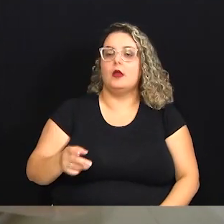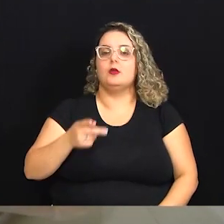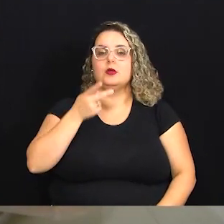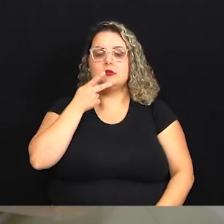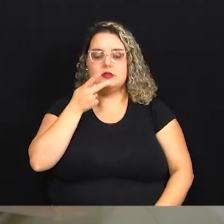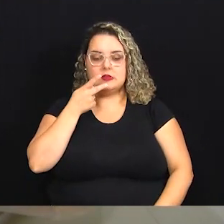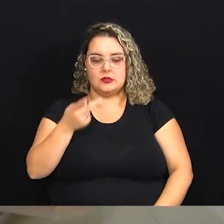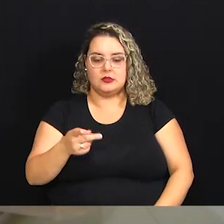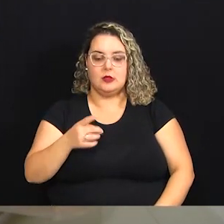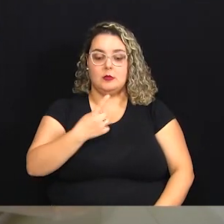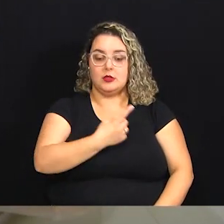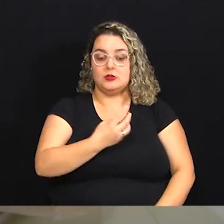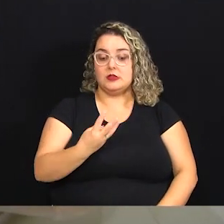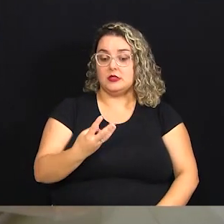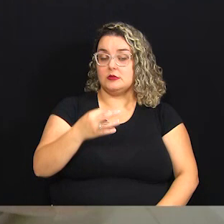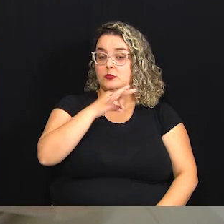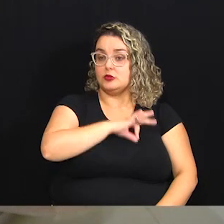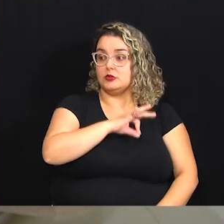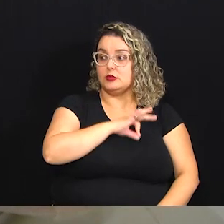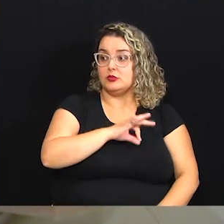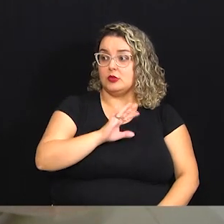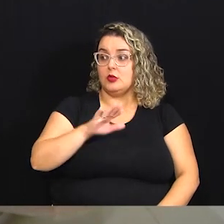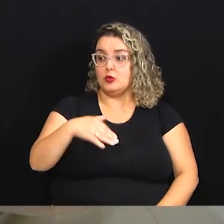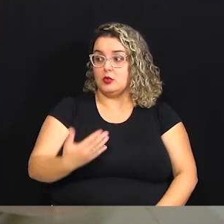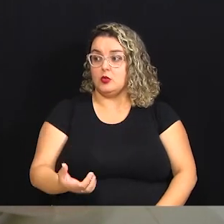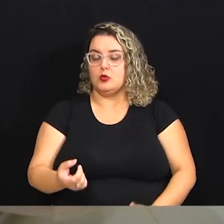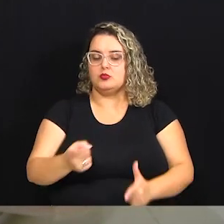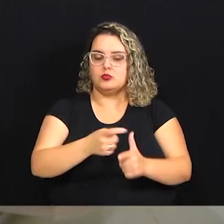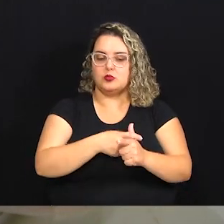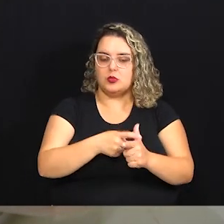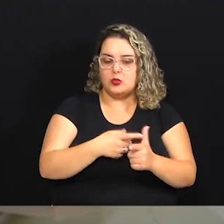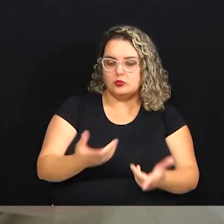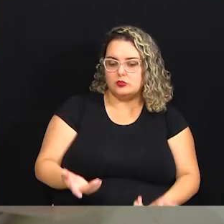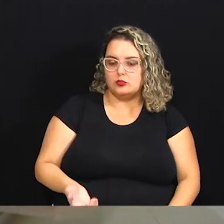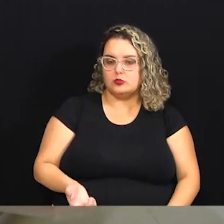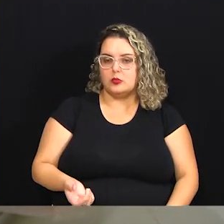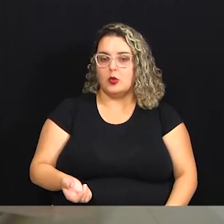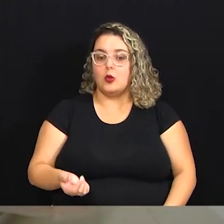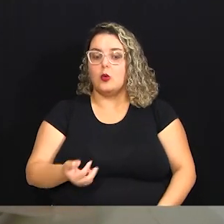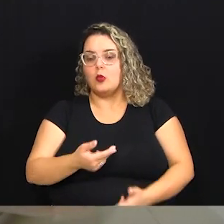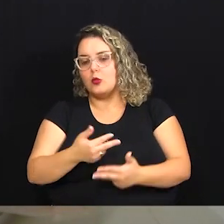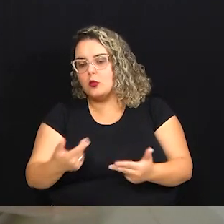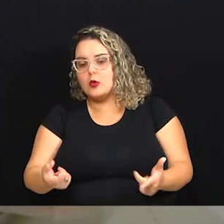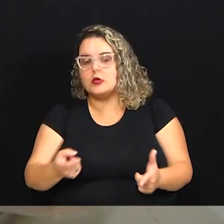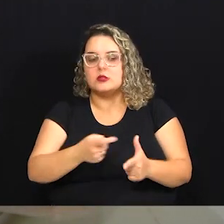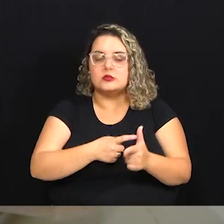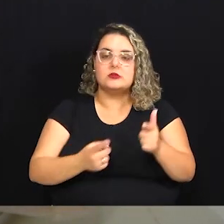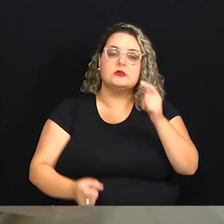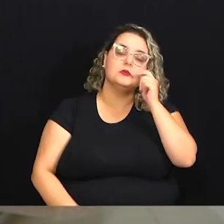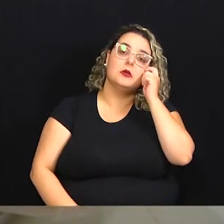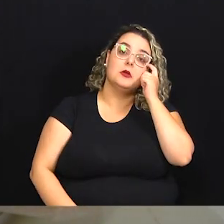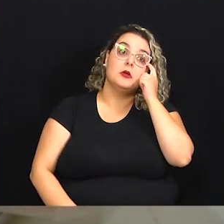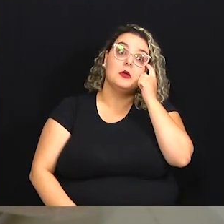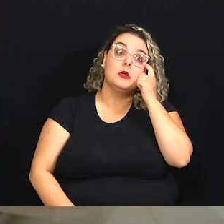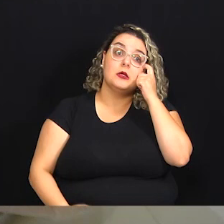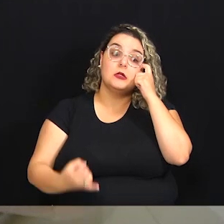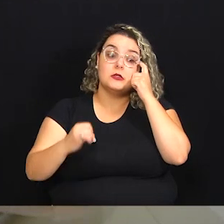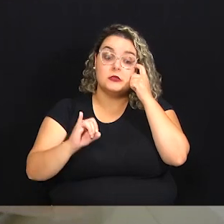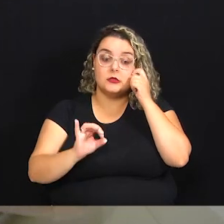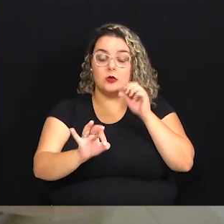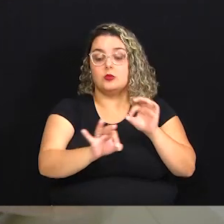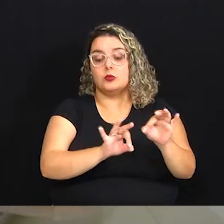gente falou sobre esse 13º quando a gente está com essas dívidas, com alguma coisa pendente. Se eu estou